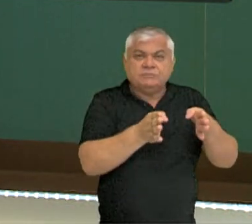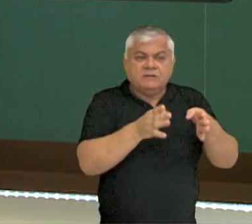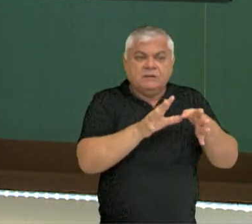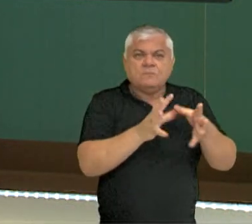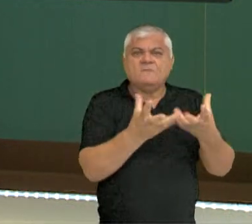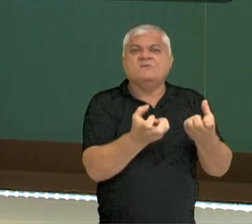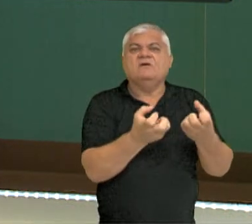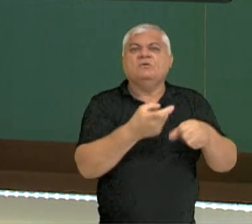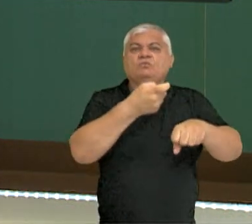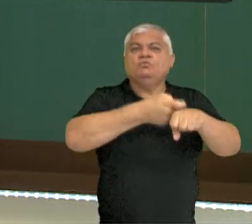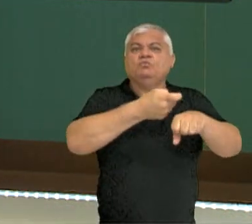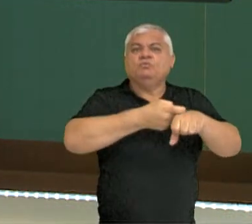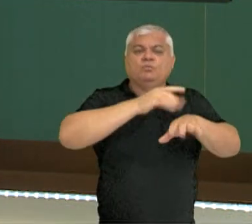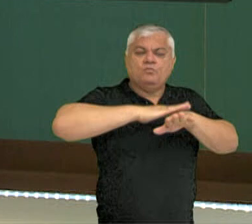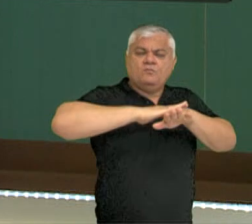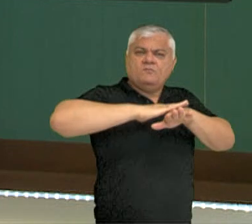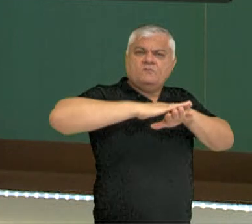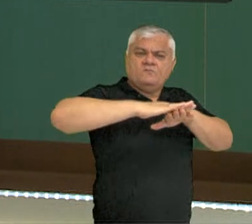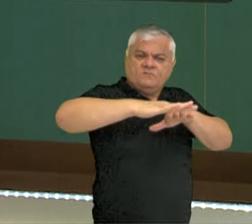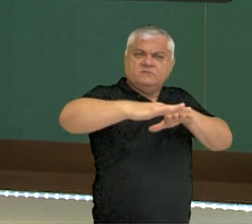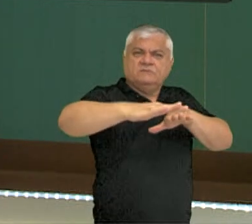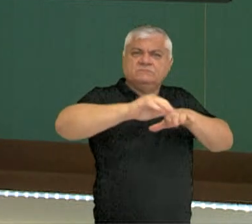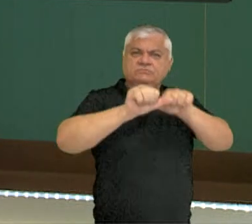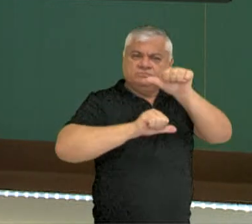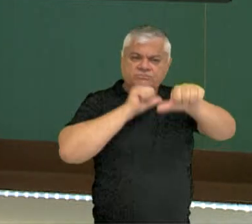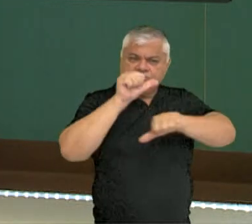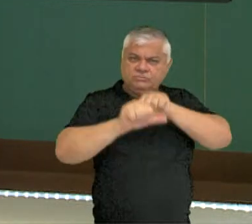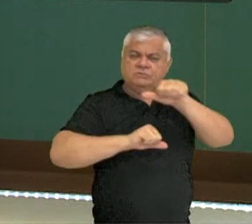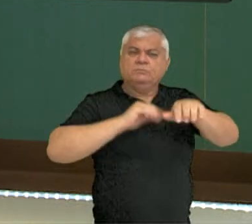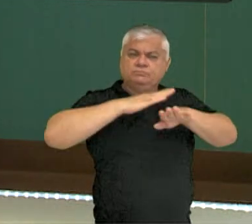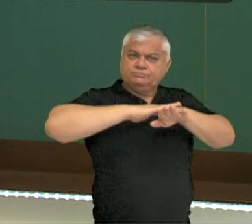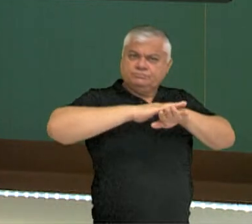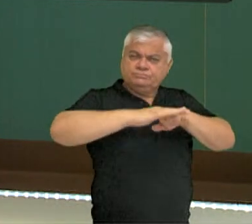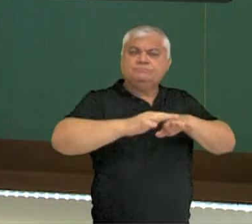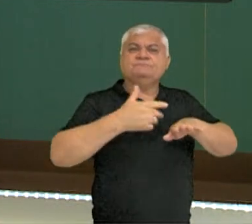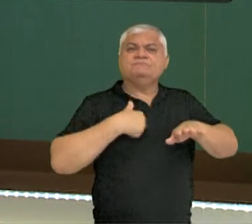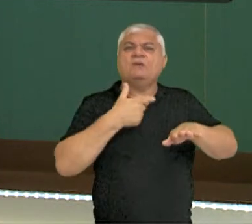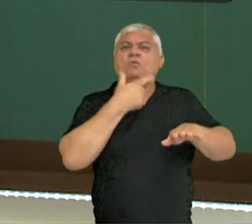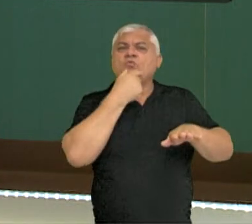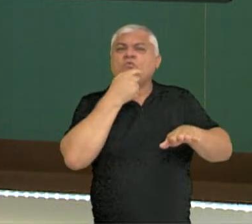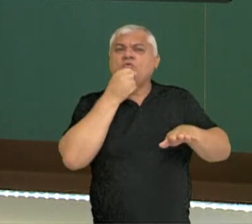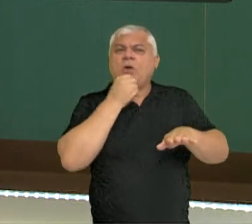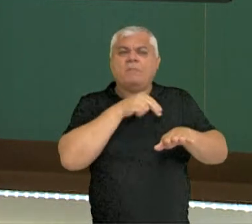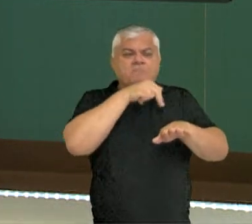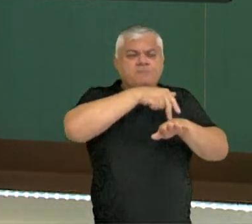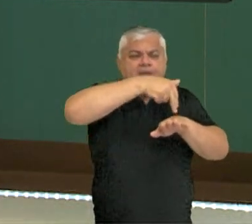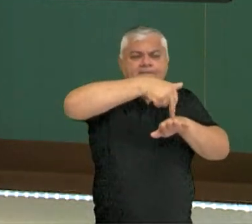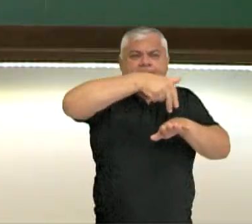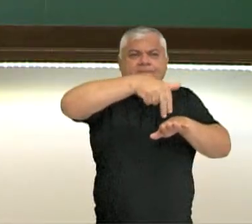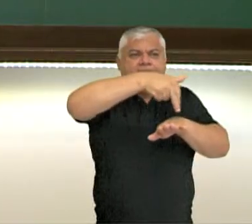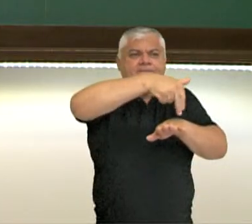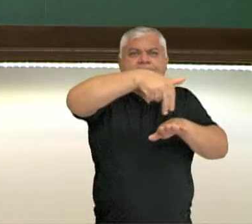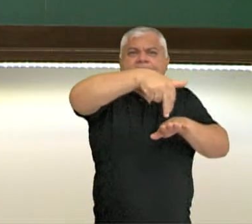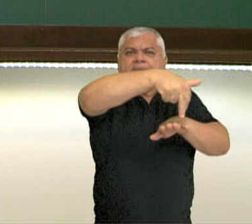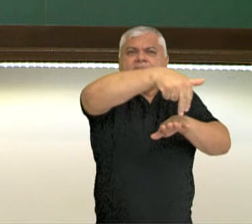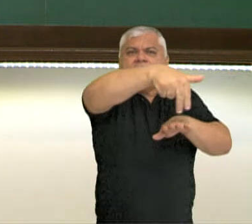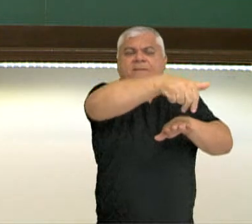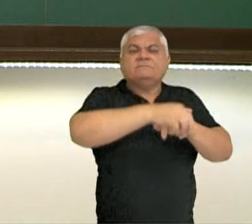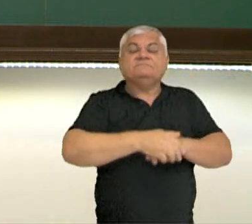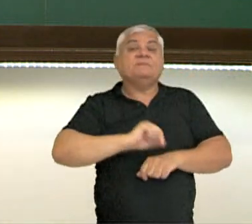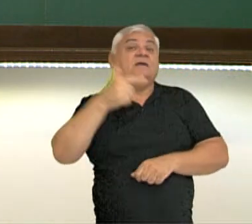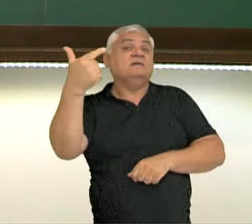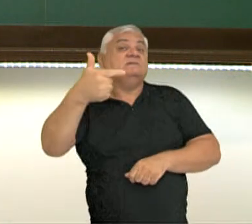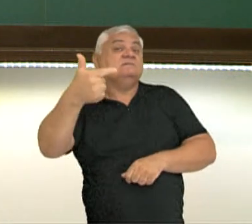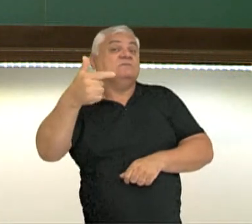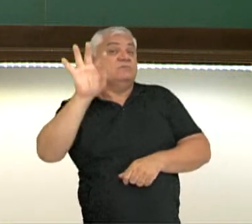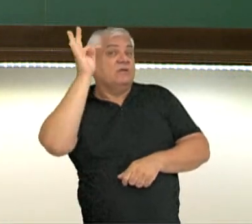fazendo uma espécie de uma capa de gelo, um chão, para que os caçadores pudessem passar por ali. E a segunda teoria é que,